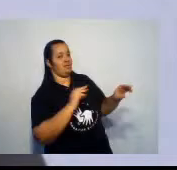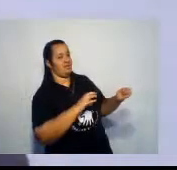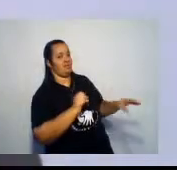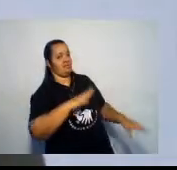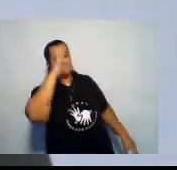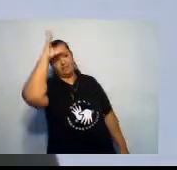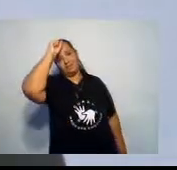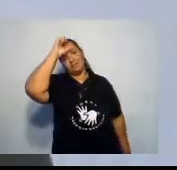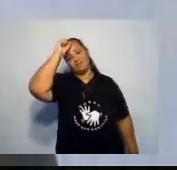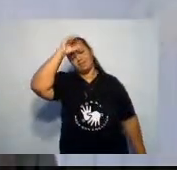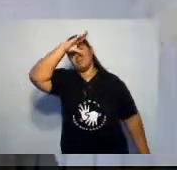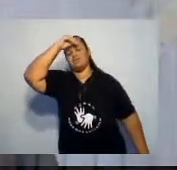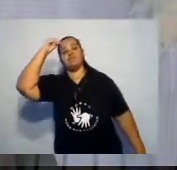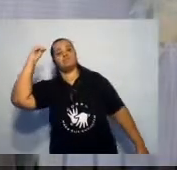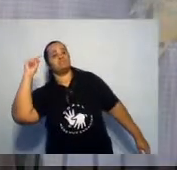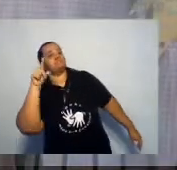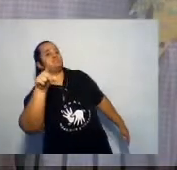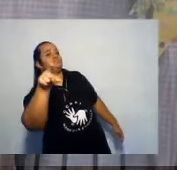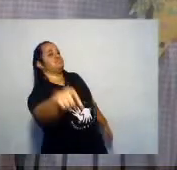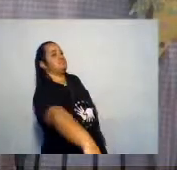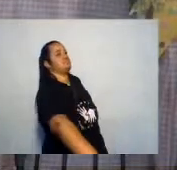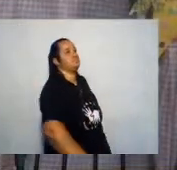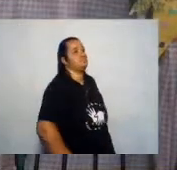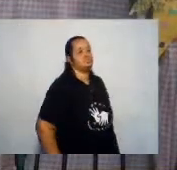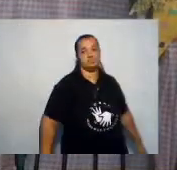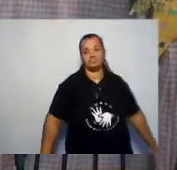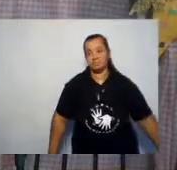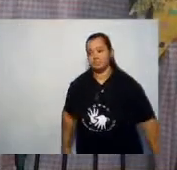de como aprender a te esquecer.